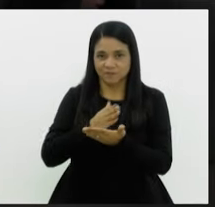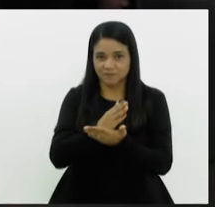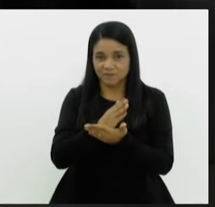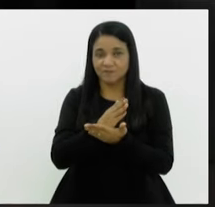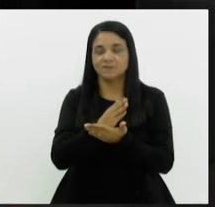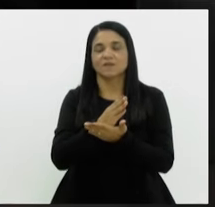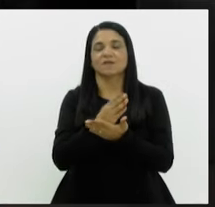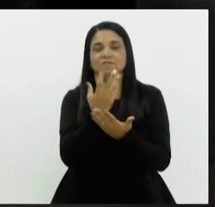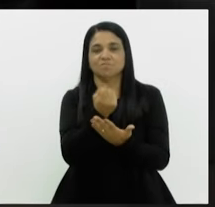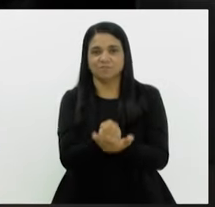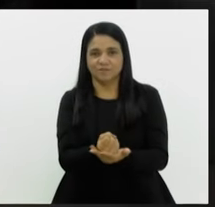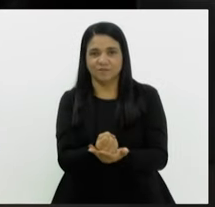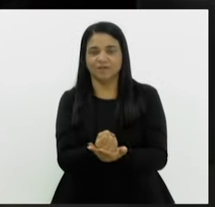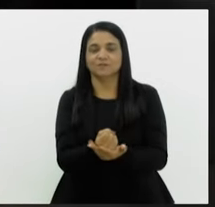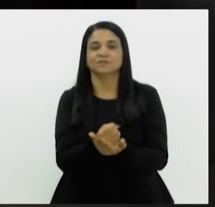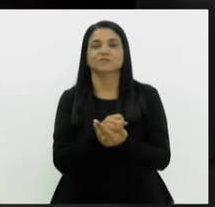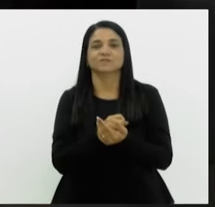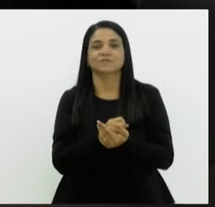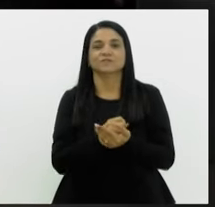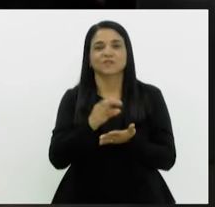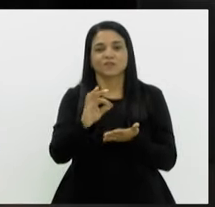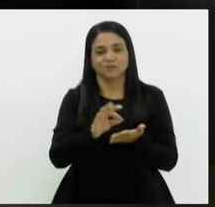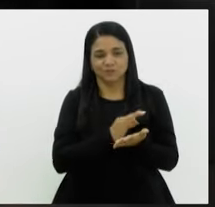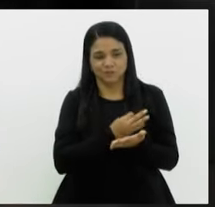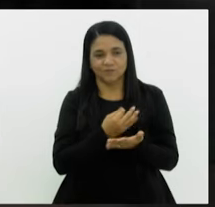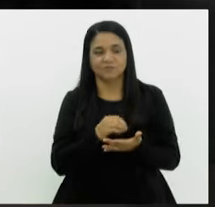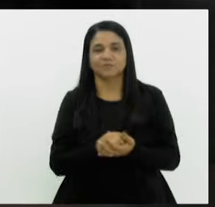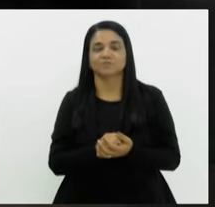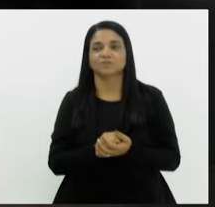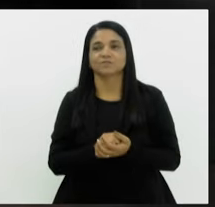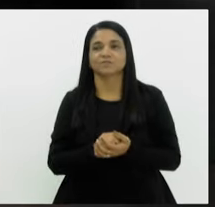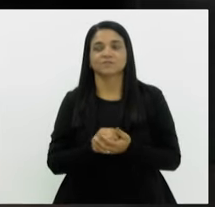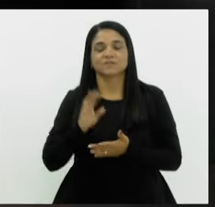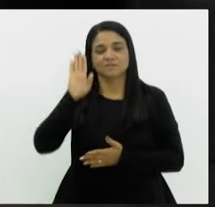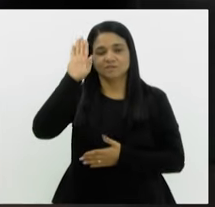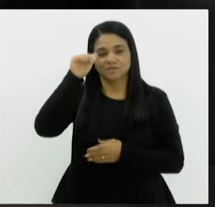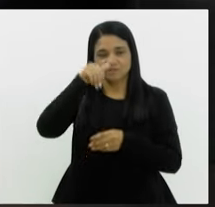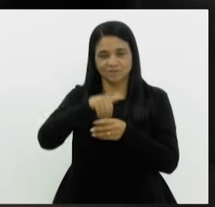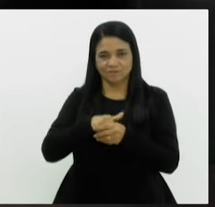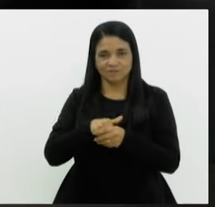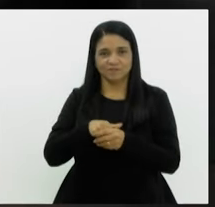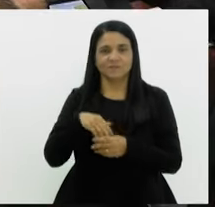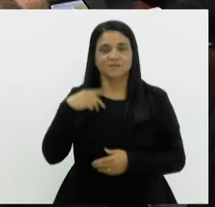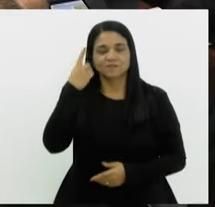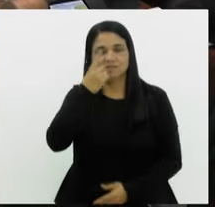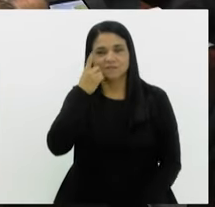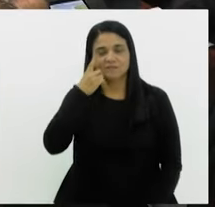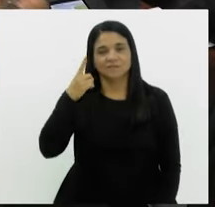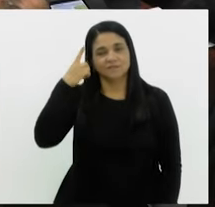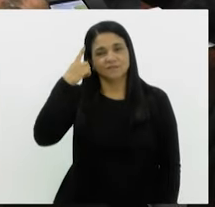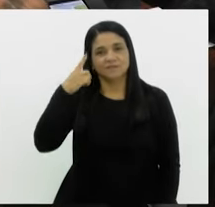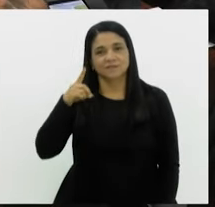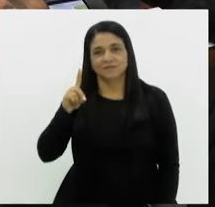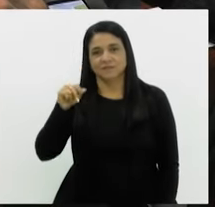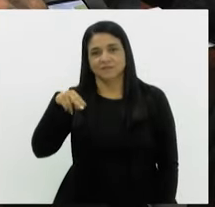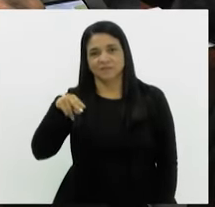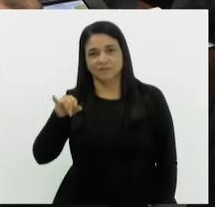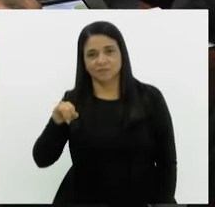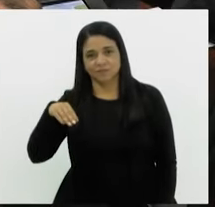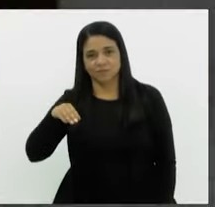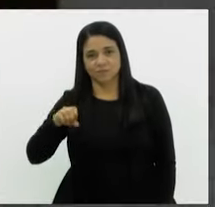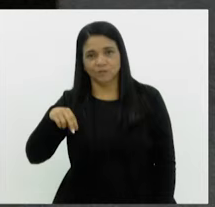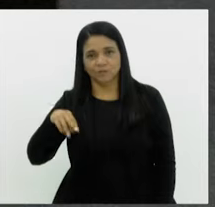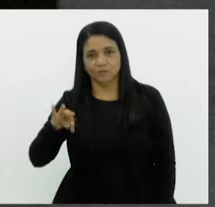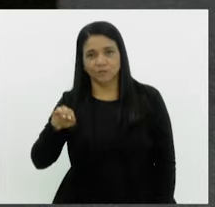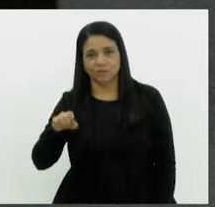permaneçam como estão. Aprovado, vai autógrafo. Para declaração de voto, deputada Dani Monteiro. Senhor presidente,